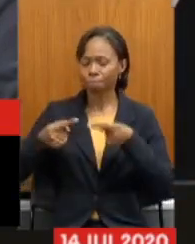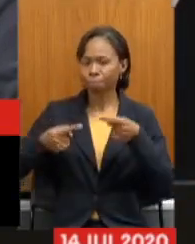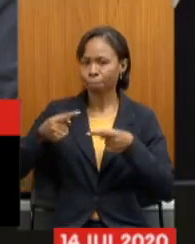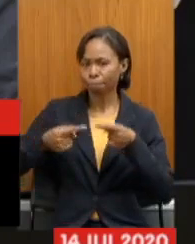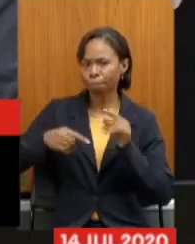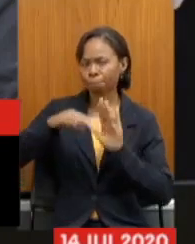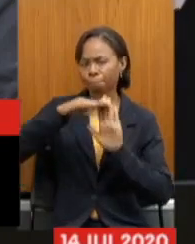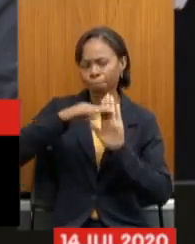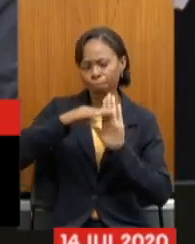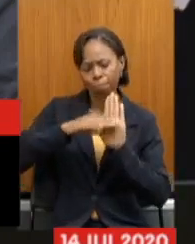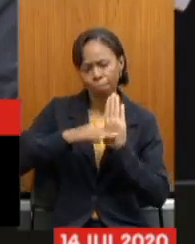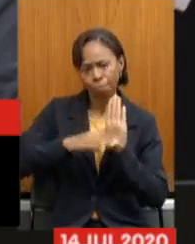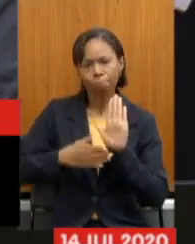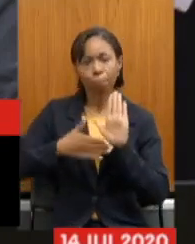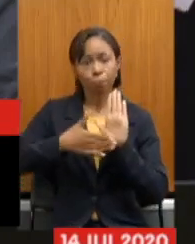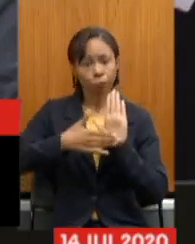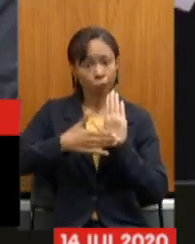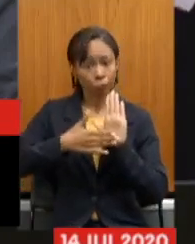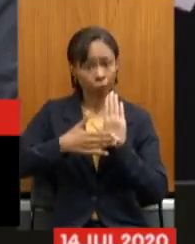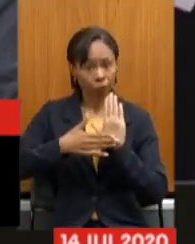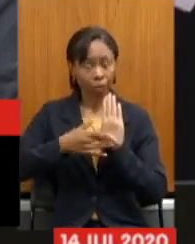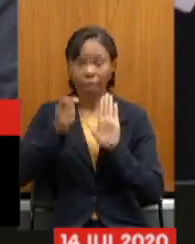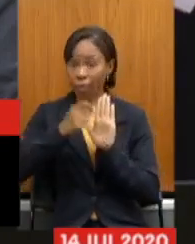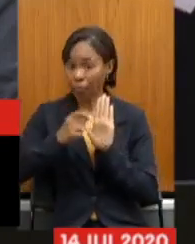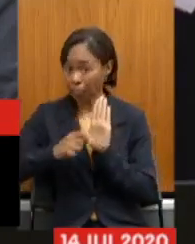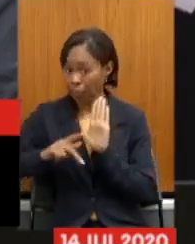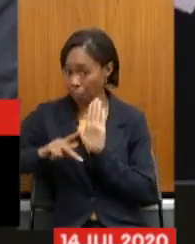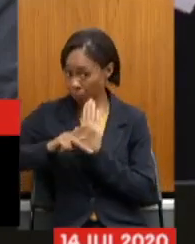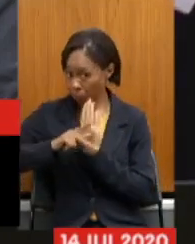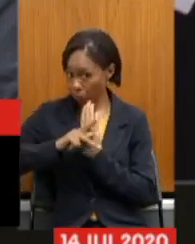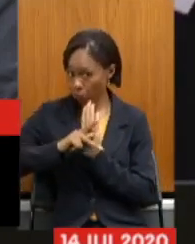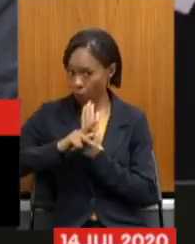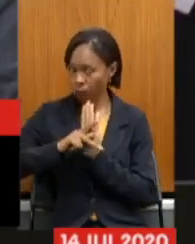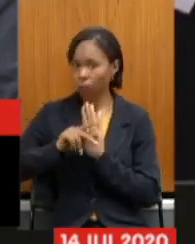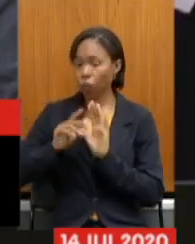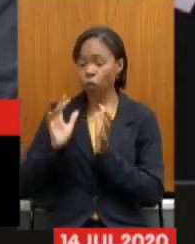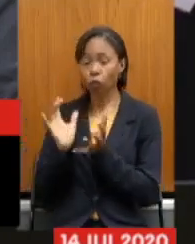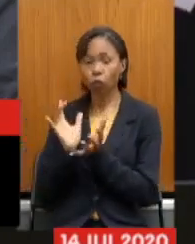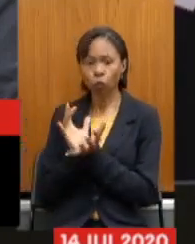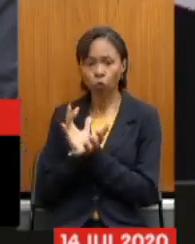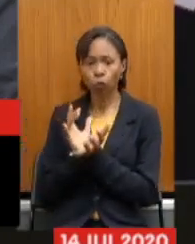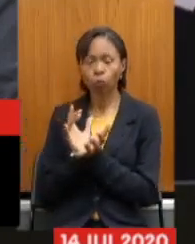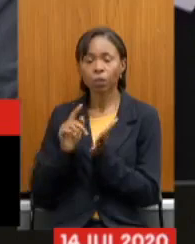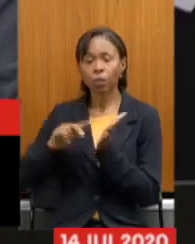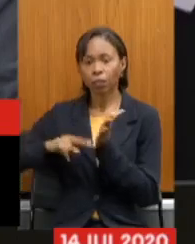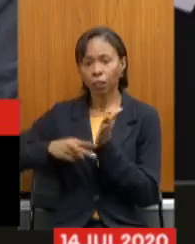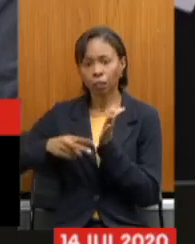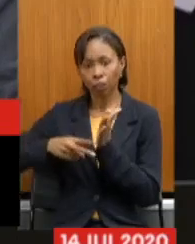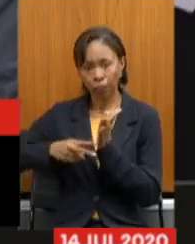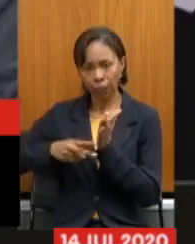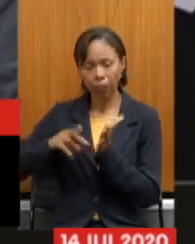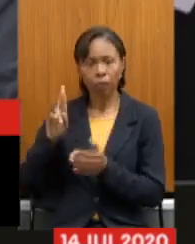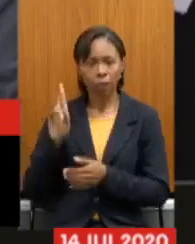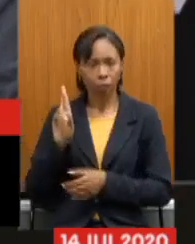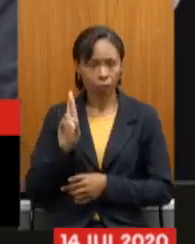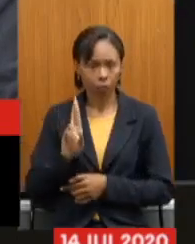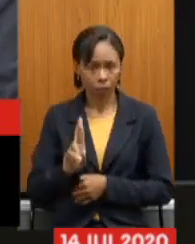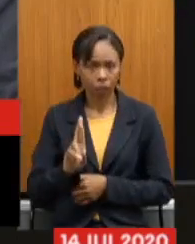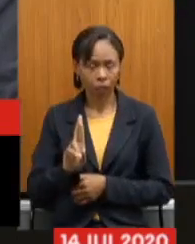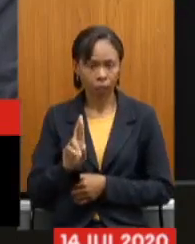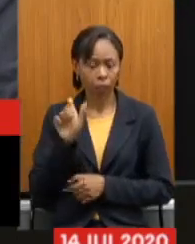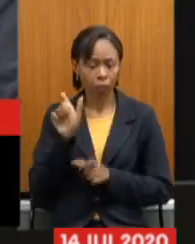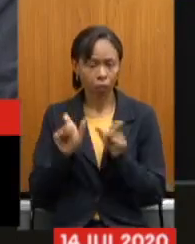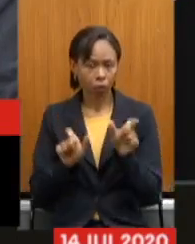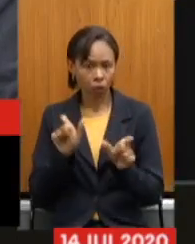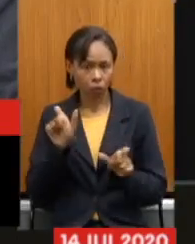propostas encaminhadas por escrito pelas representações sindicais, com a participação de representantes